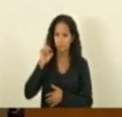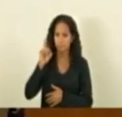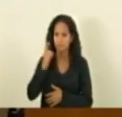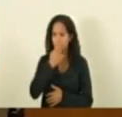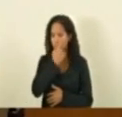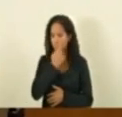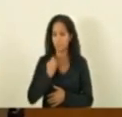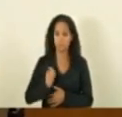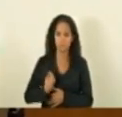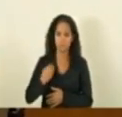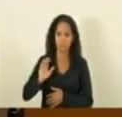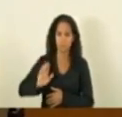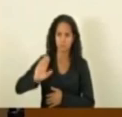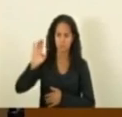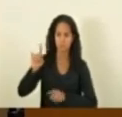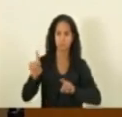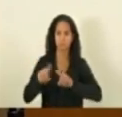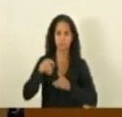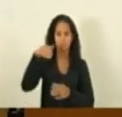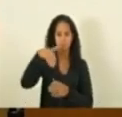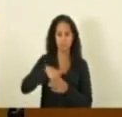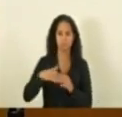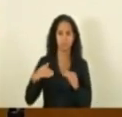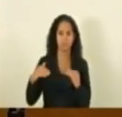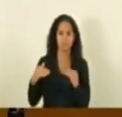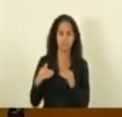favor, inclusive meu voto na comissão.